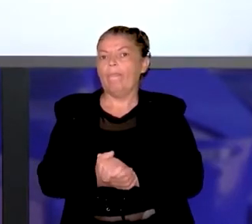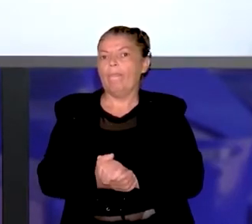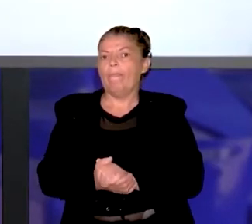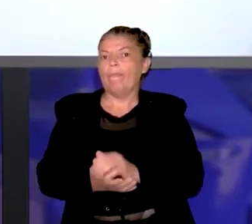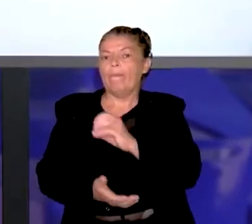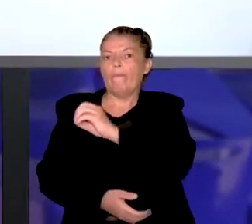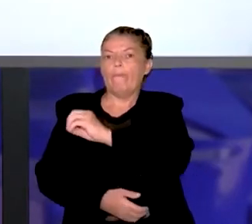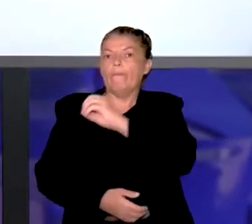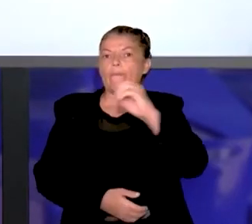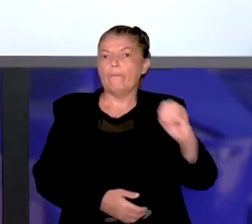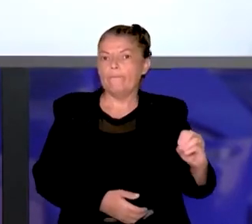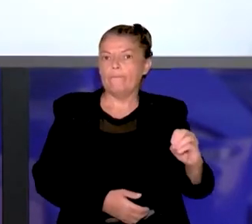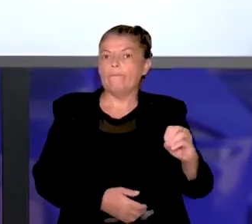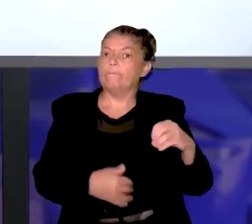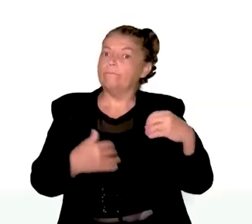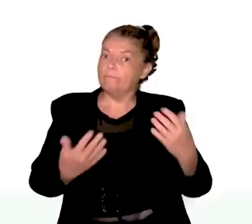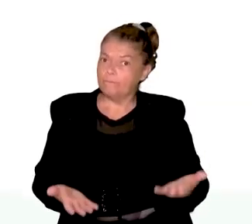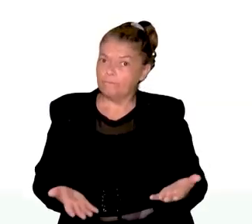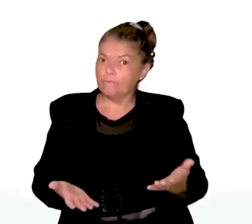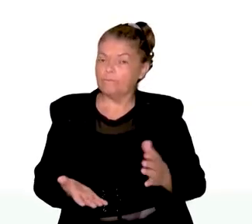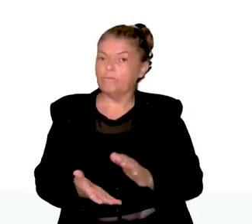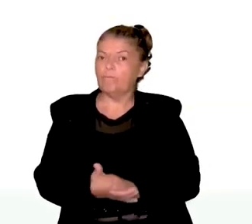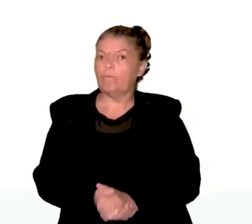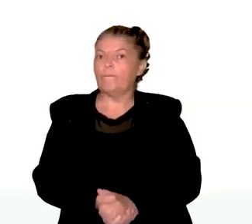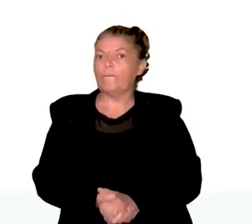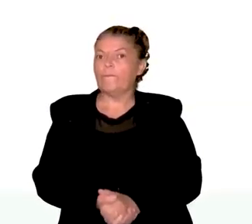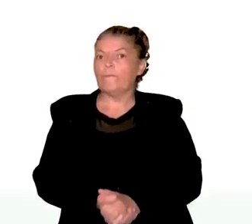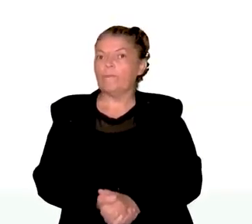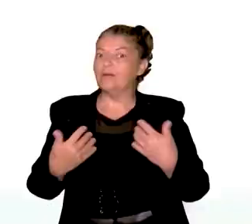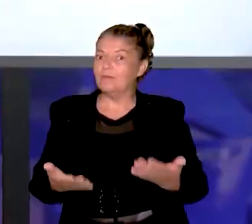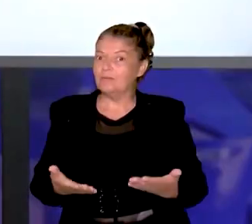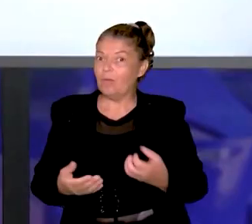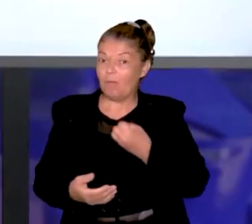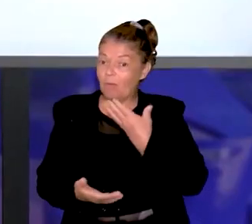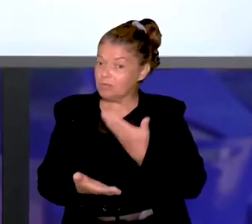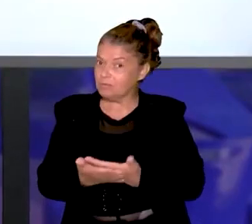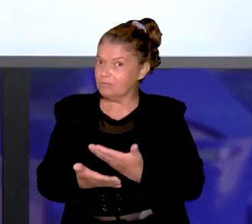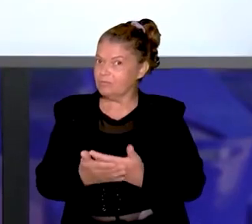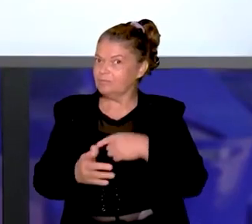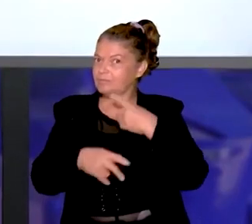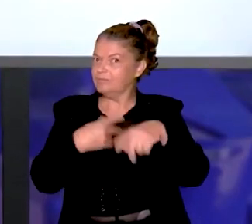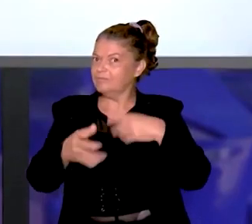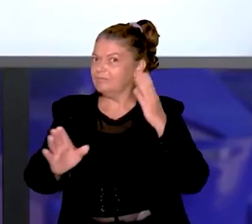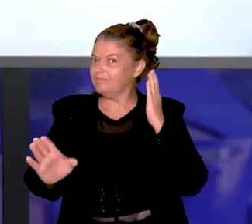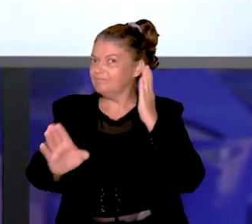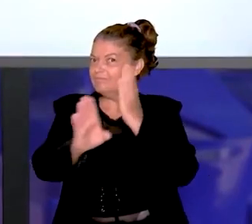Bom, pessoal, continue seus estudos e até a próxima.